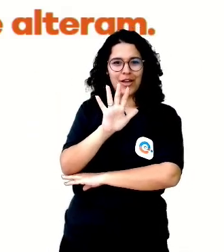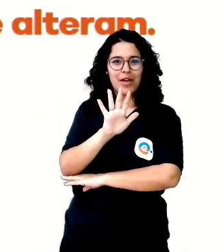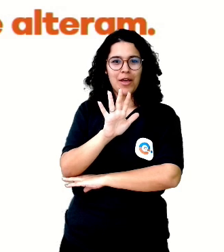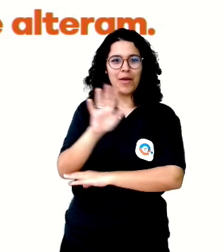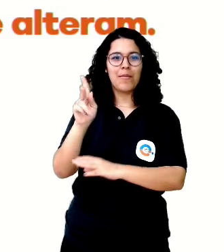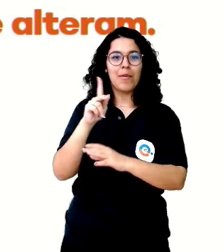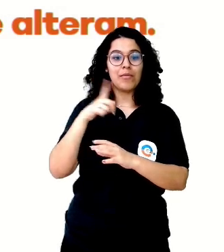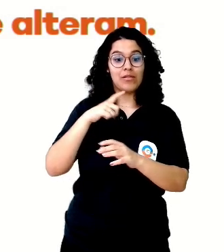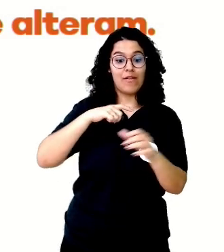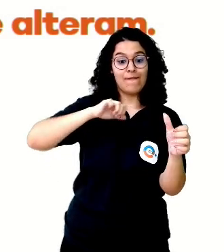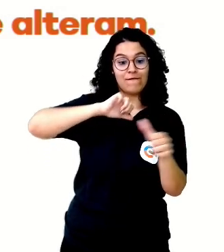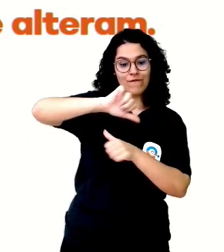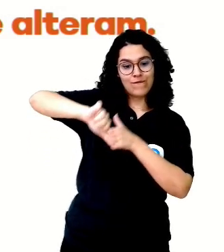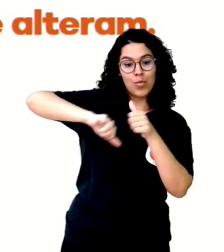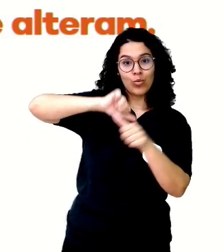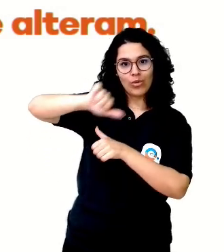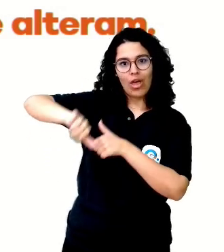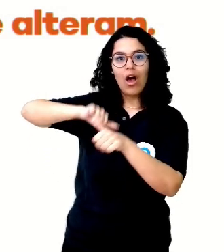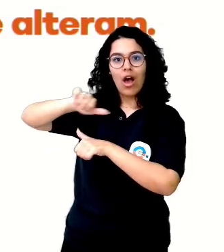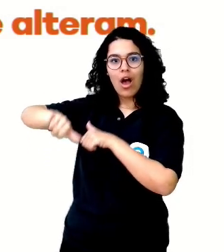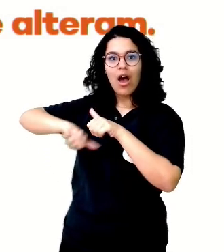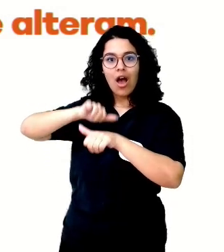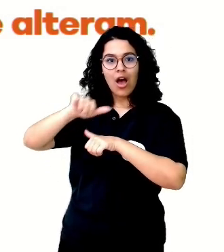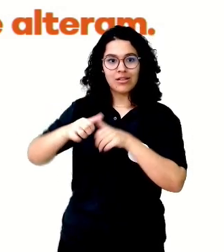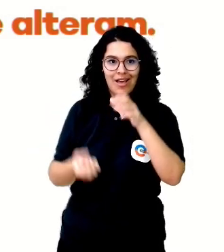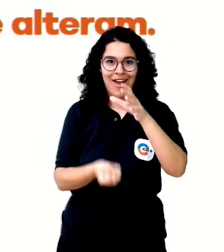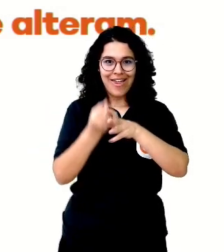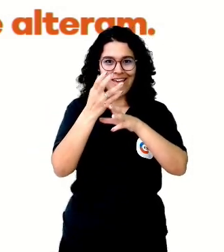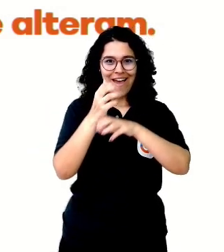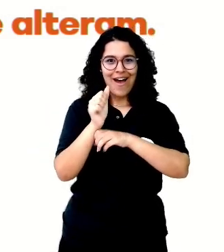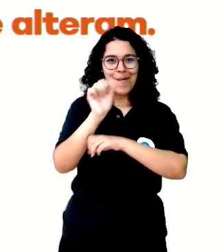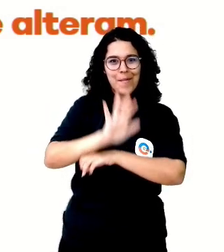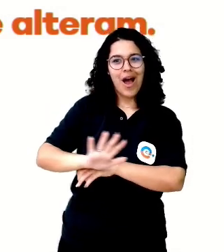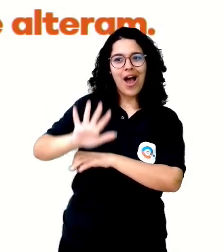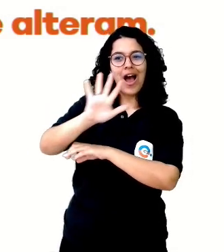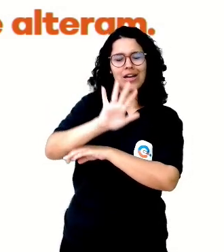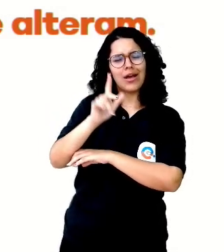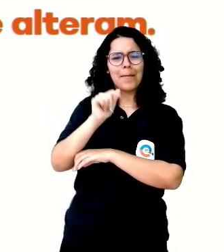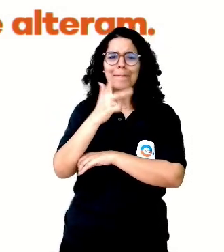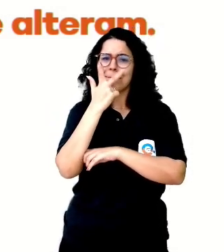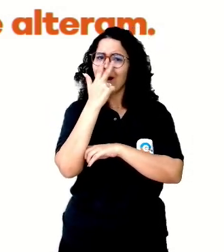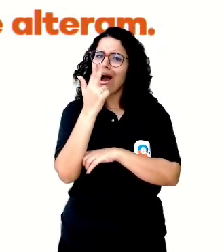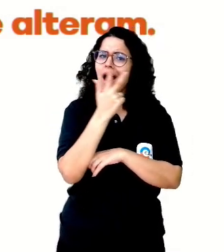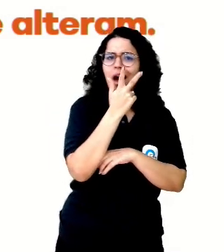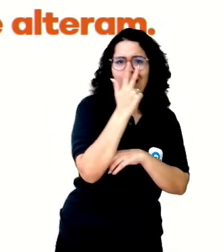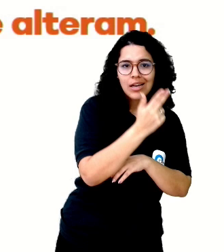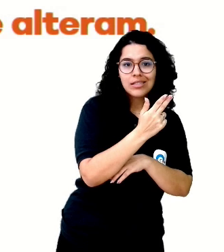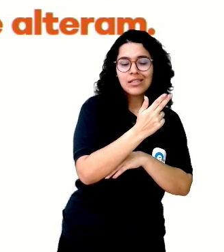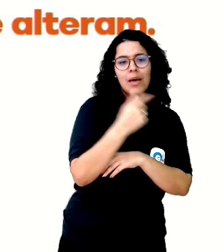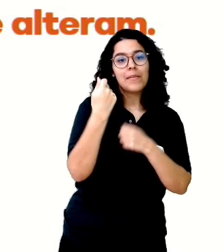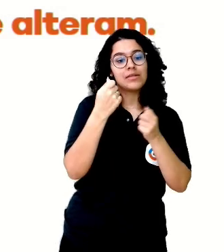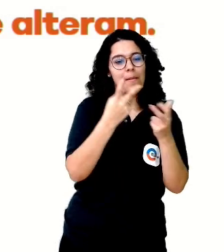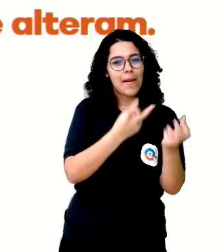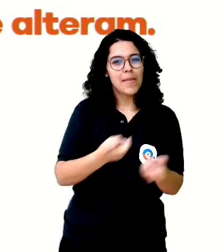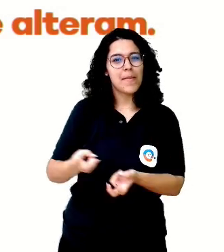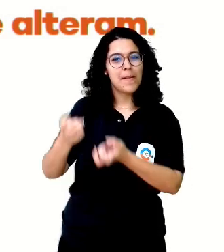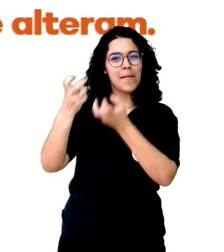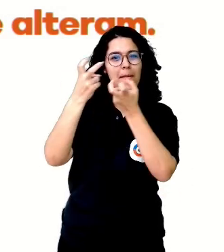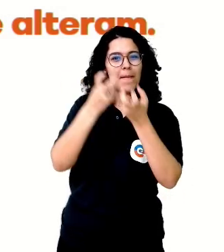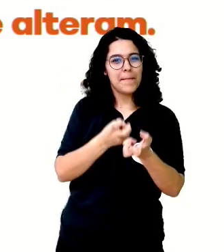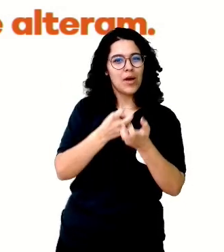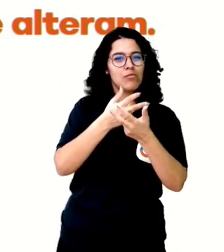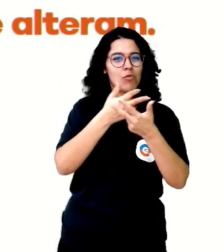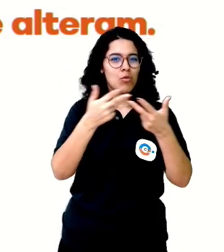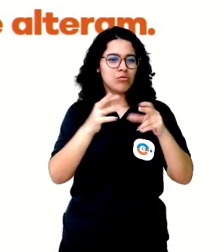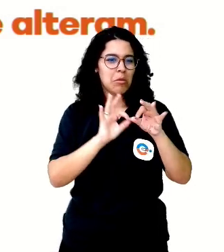uma transformação homotética são semelhantes, identificando propriedades e ou medidas que se